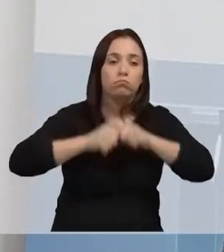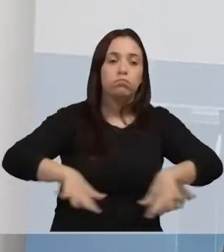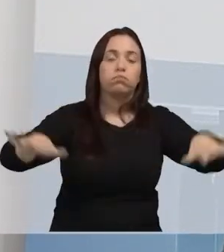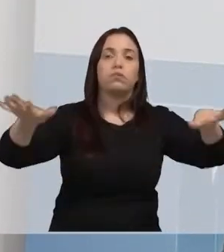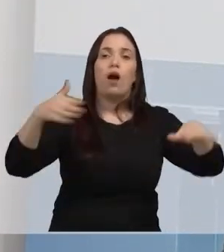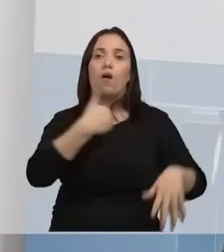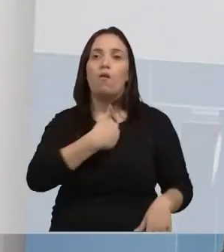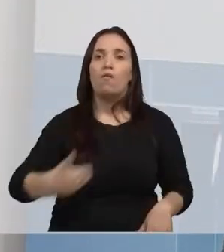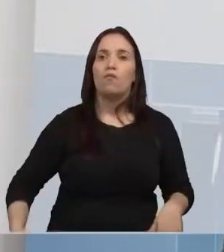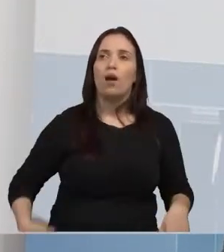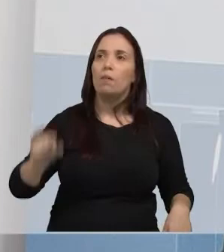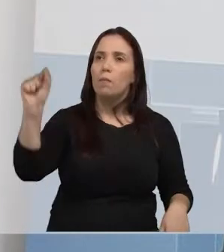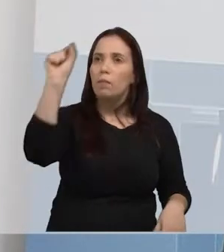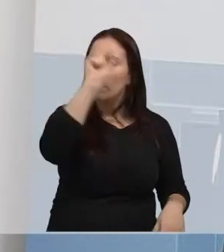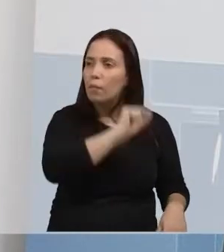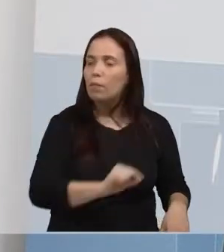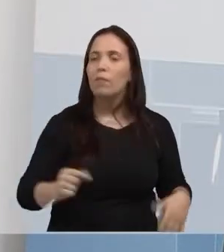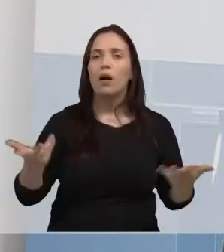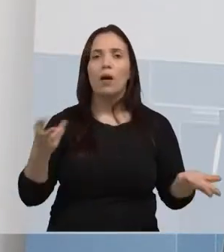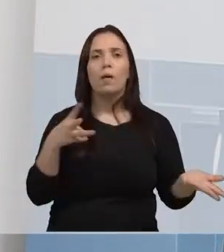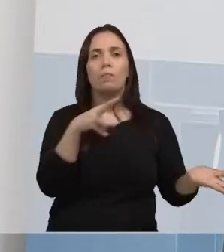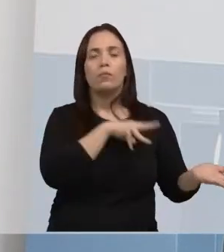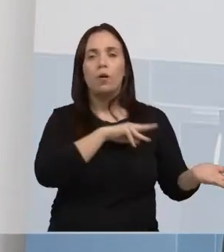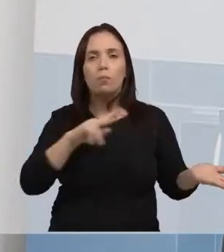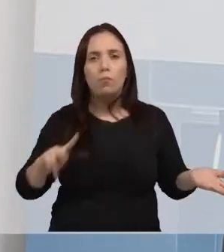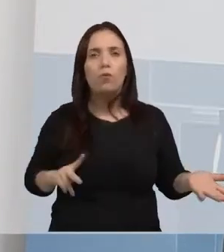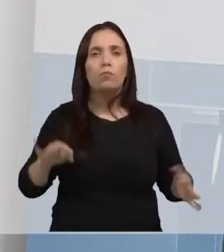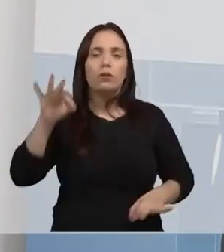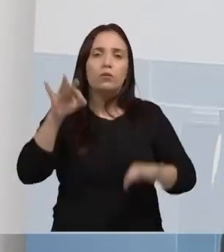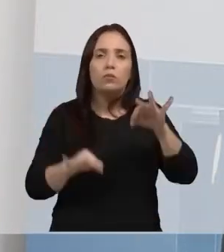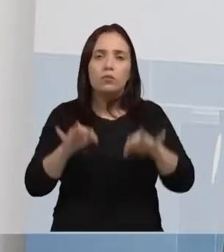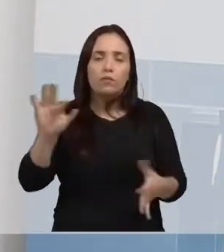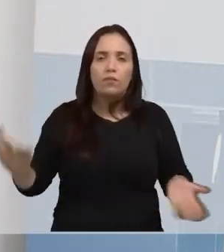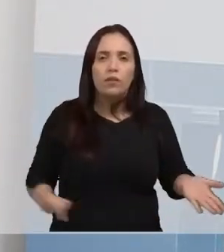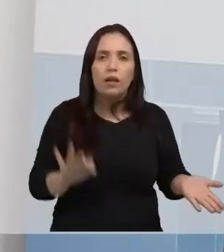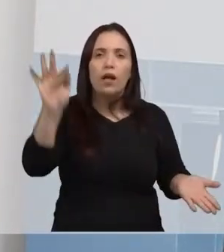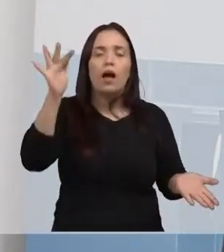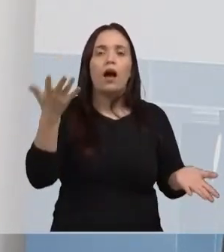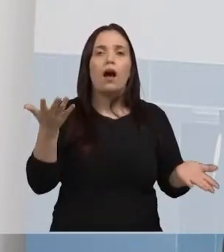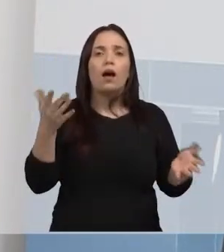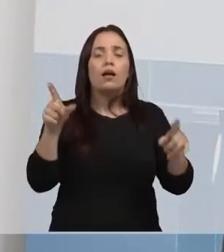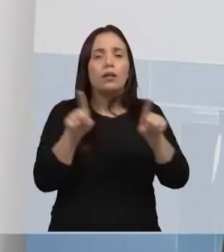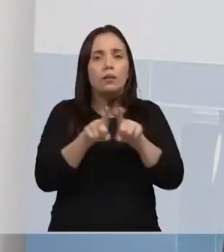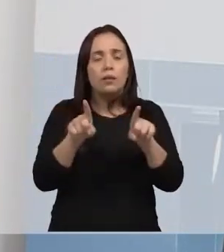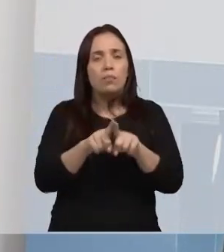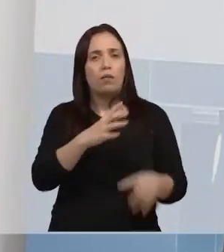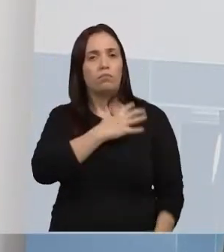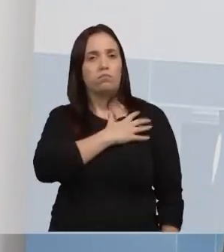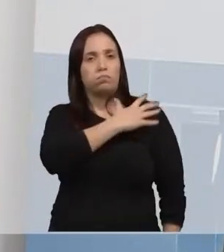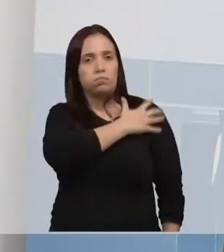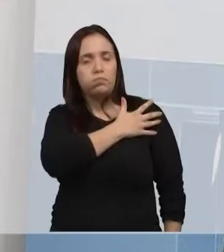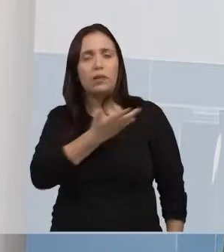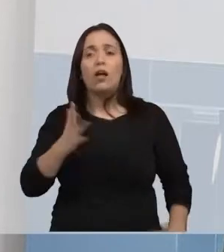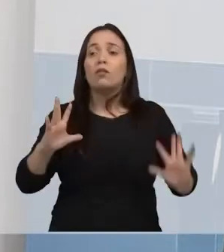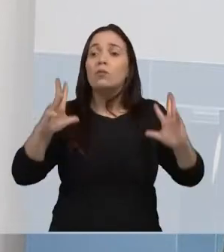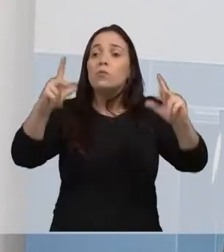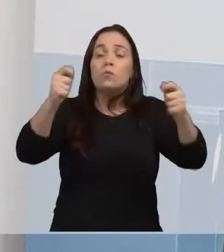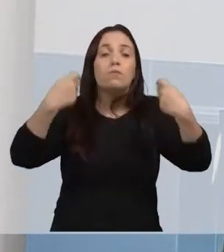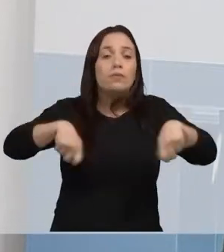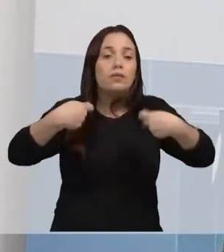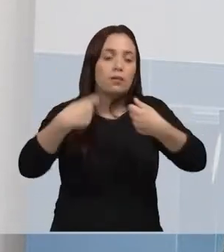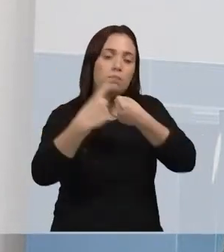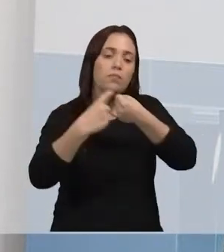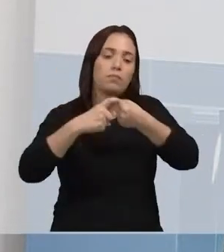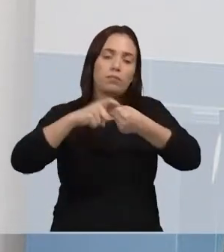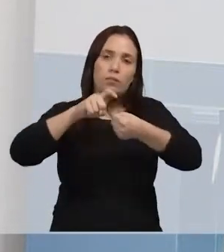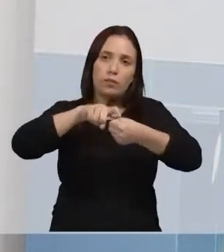fantasia, né, ou uma ilha de segurança, como até foi dito pelo general, achei triste ele ter dito essa palavra, porque